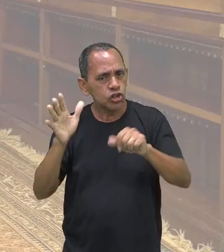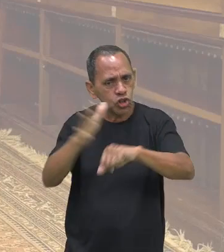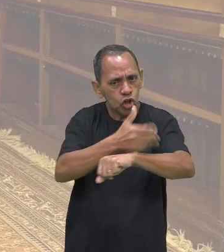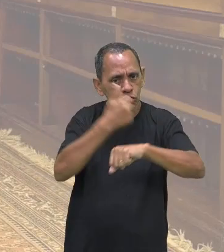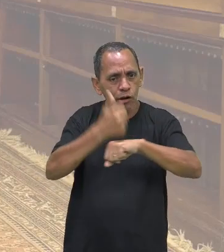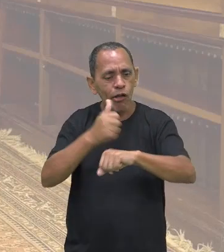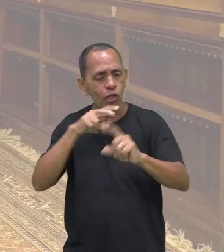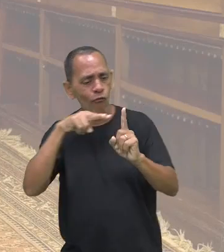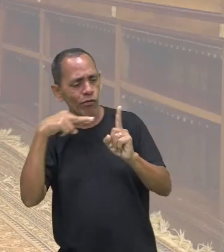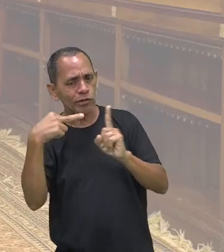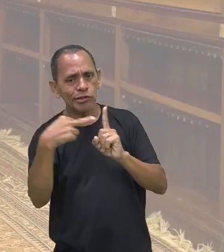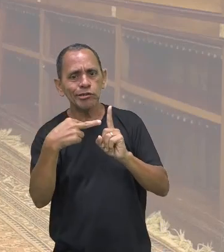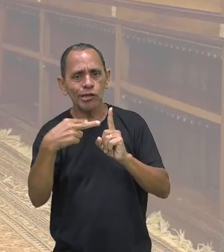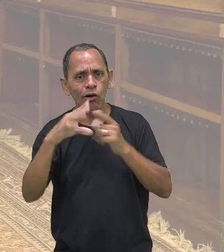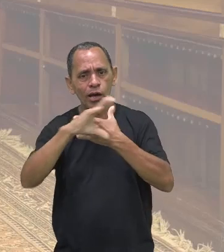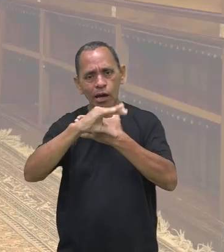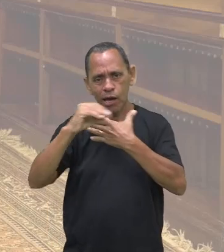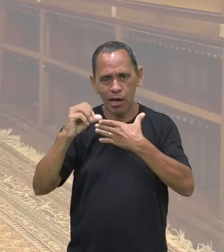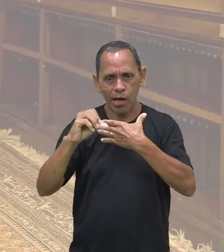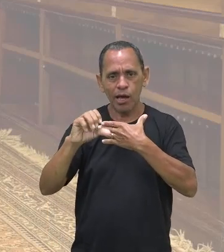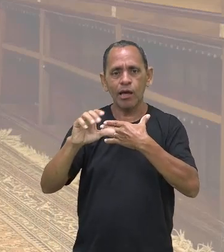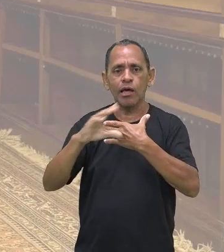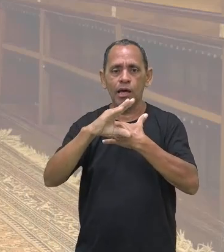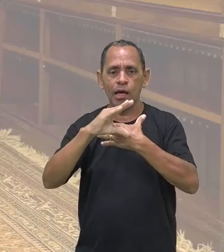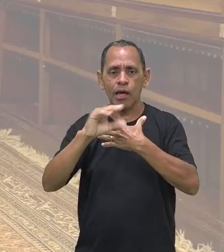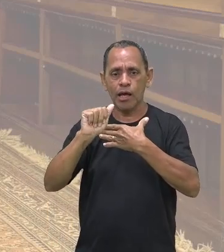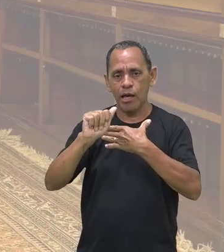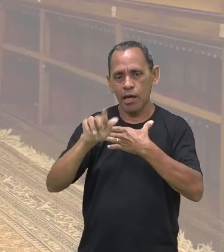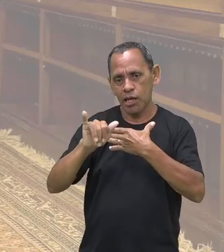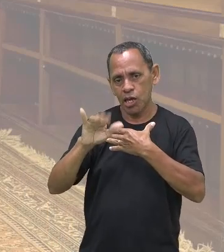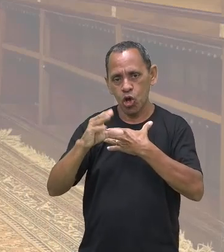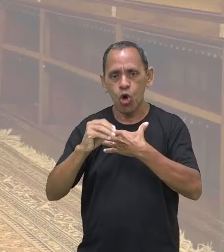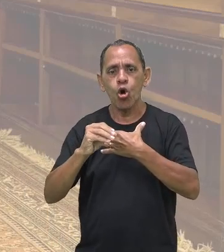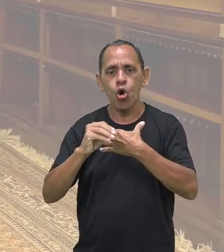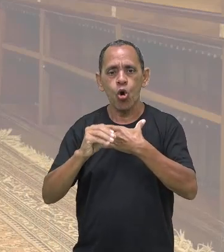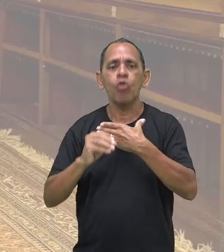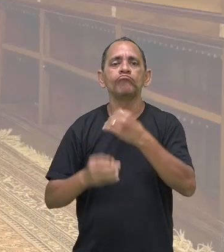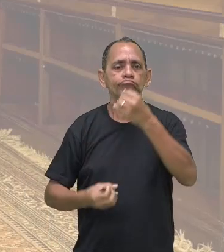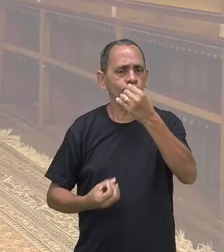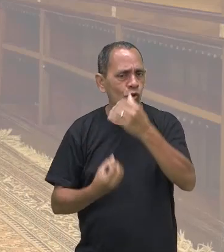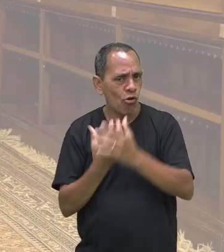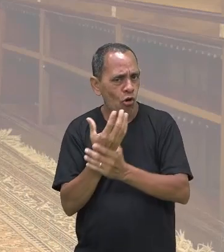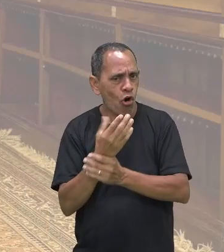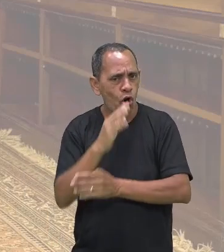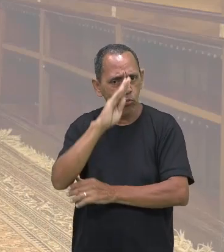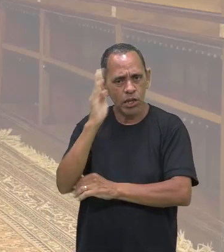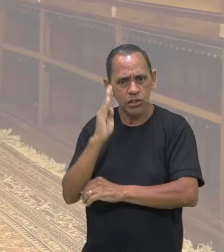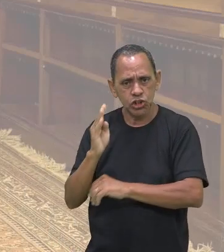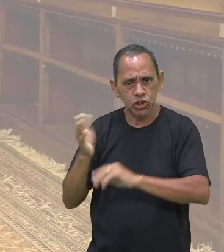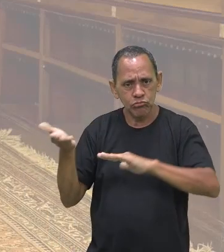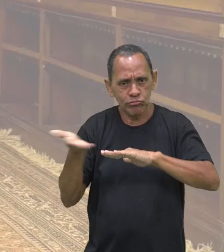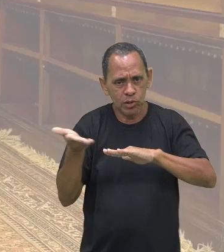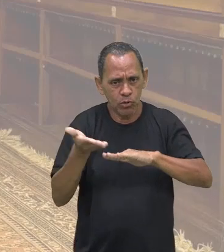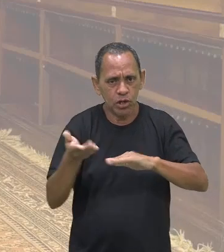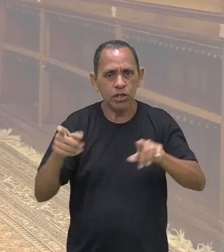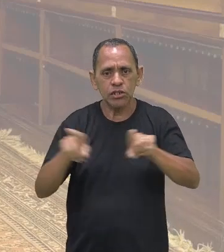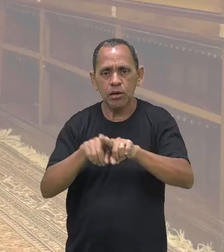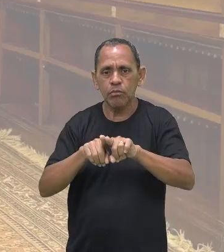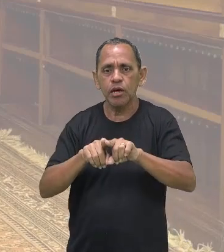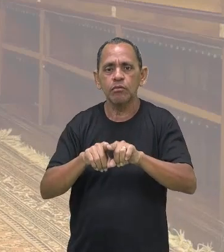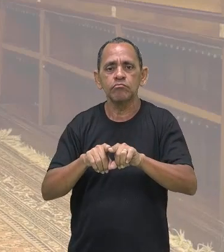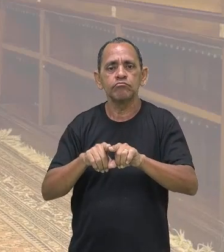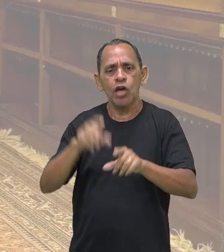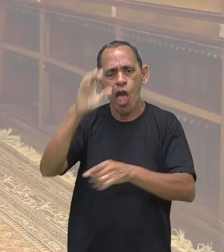Júnior, formou o Brasil contemporâneo. E é esse sentido que é a